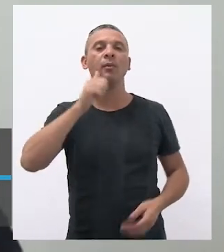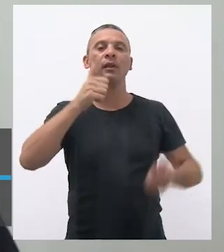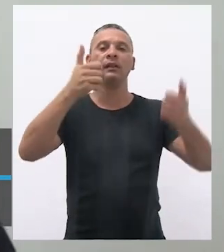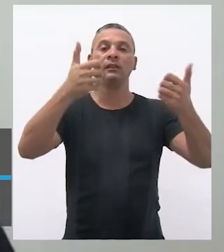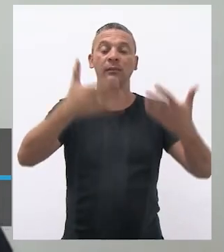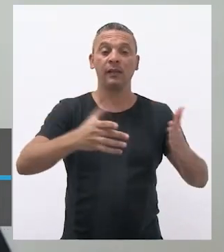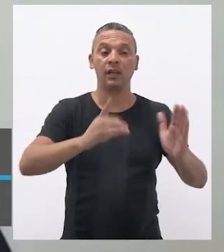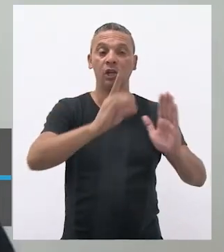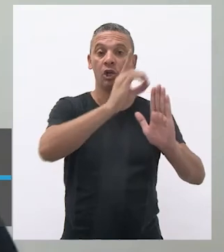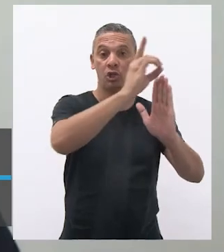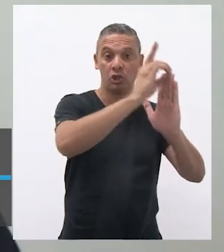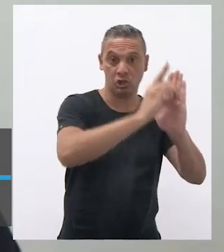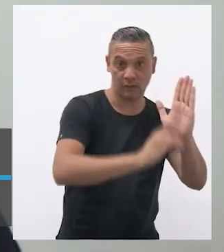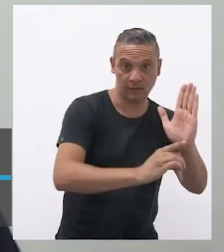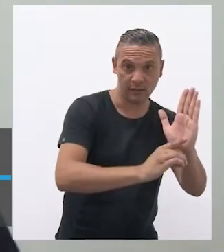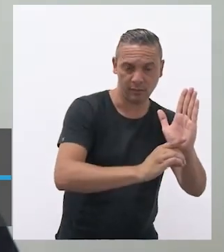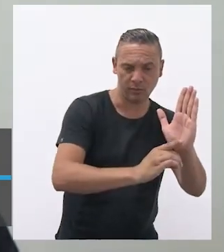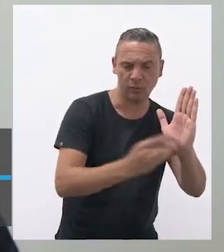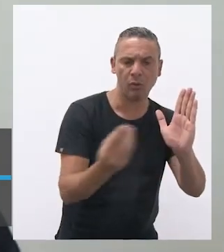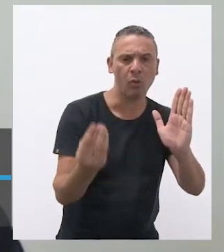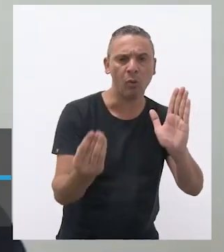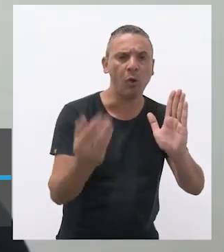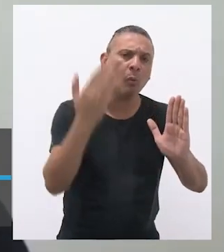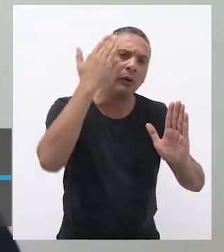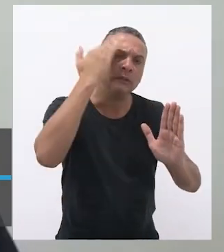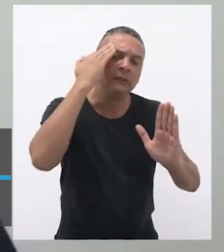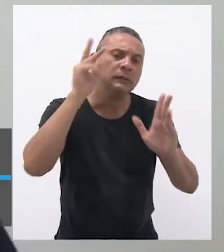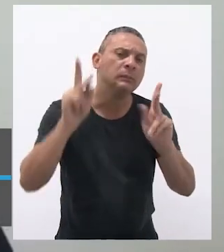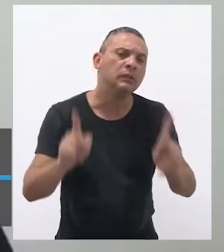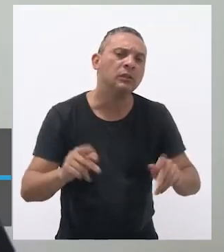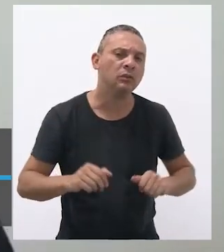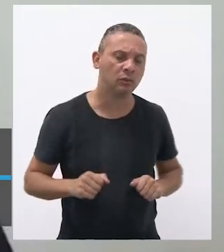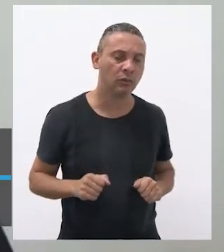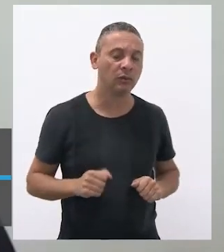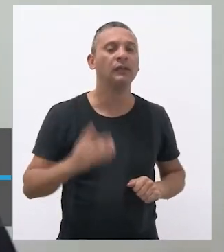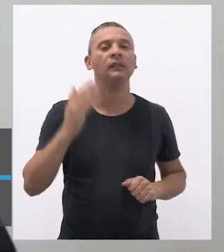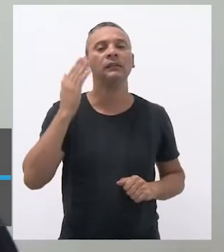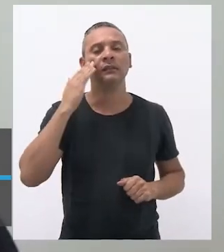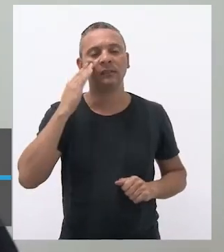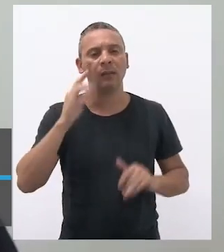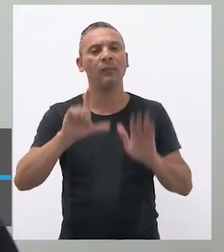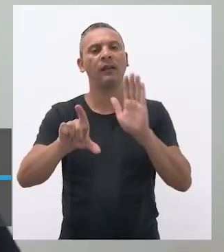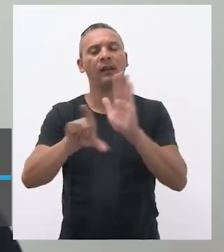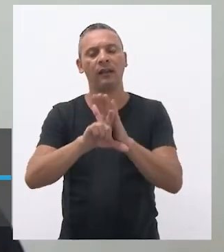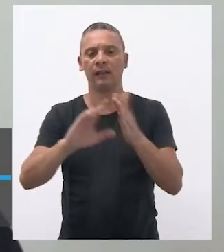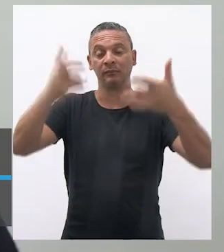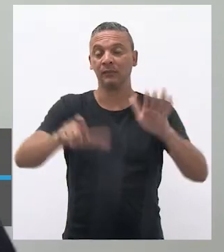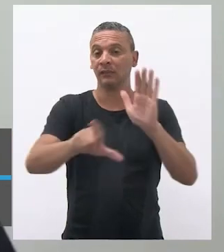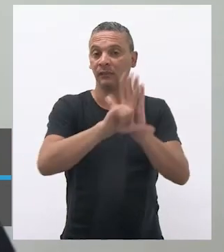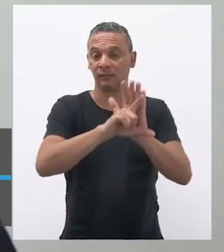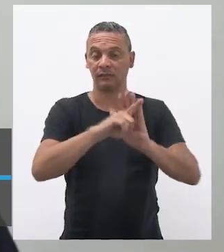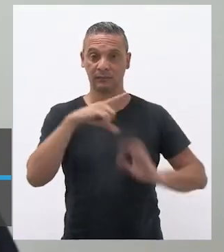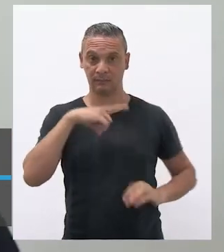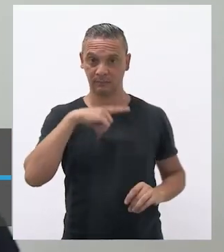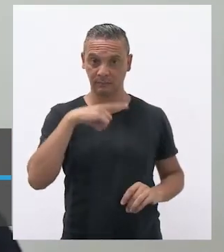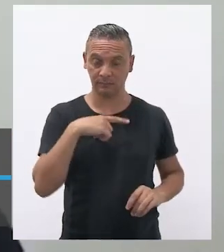direito é interpretado ainda hoje, mesmo com a revogação dessas legislações discriminatórias, a partir de